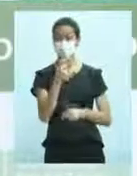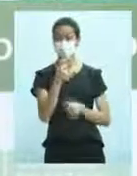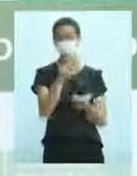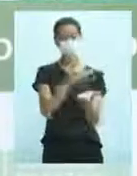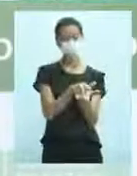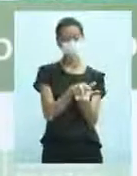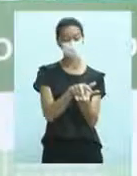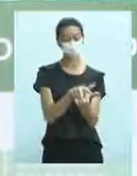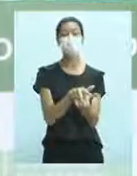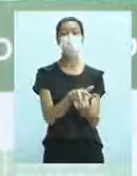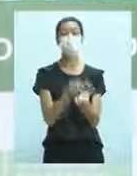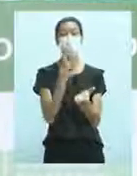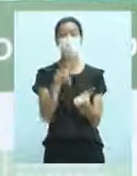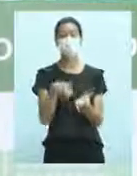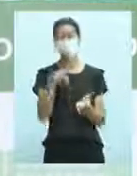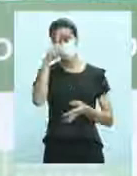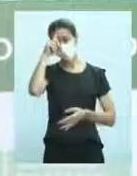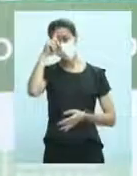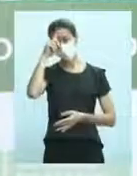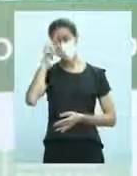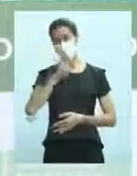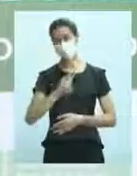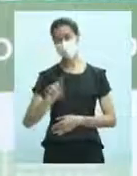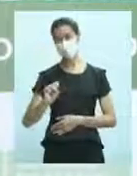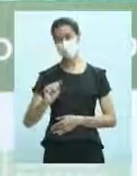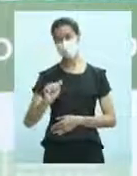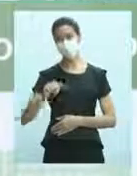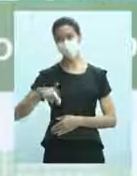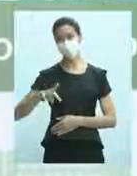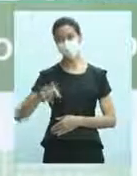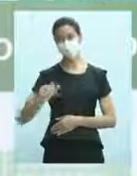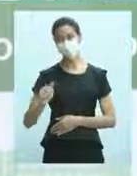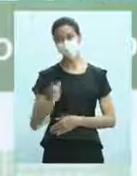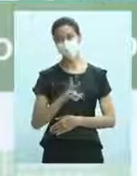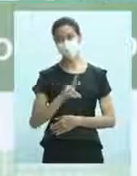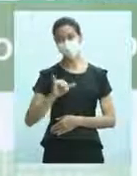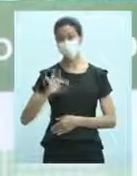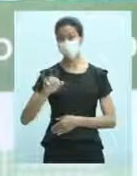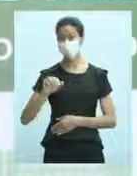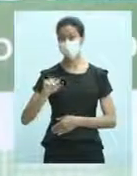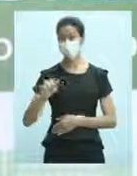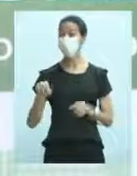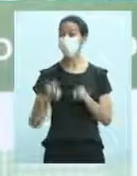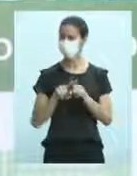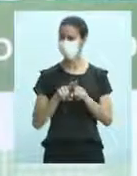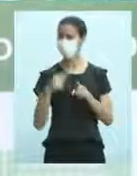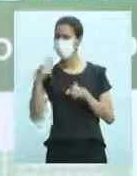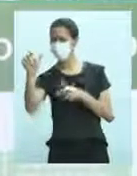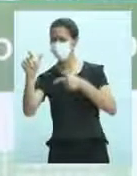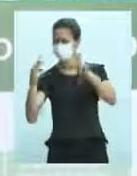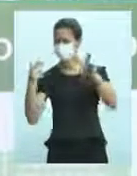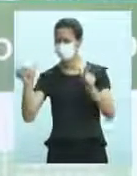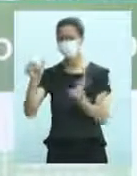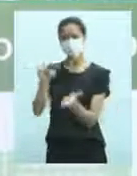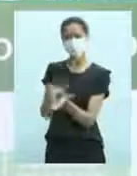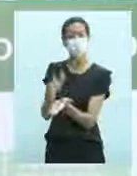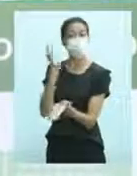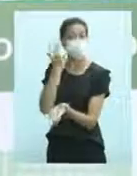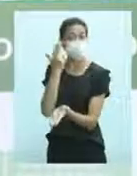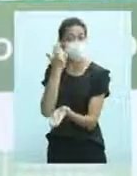é a lei dos leitos clínicos que nós contratamos também não é evangélico e no hospital santa